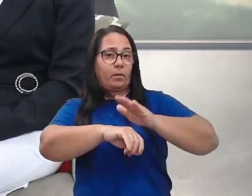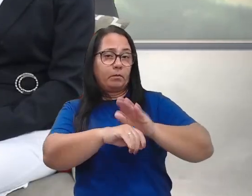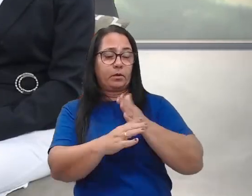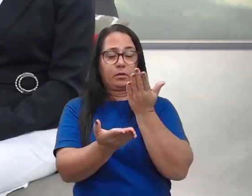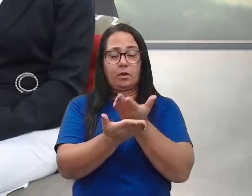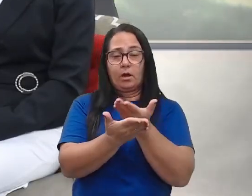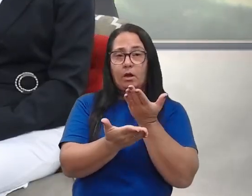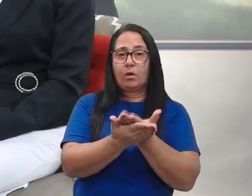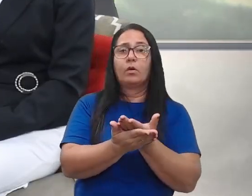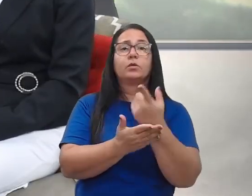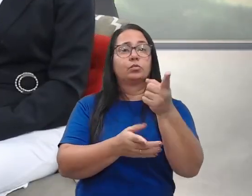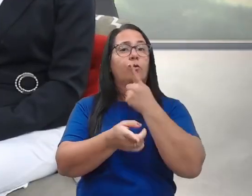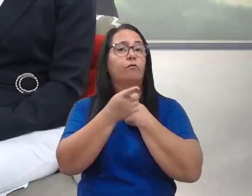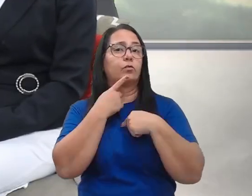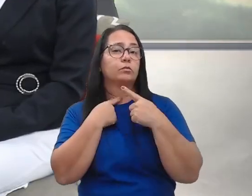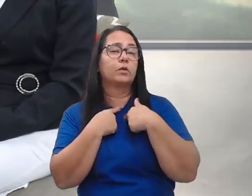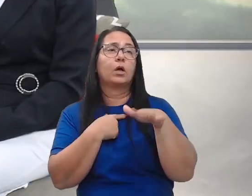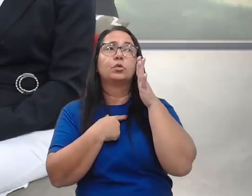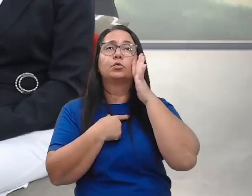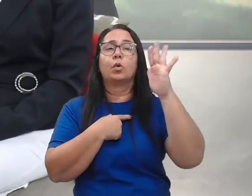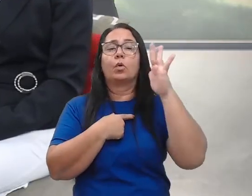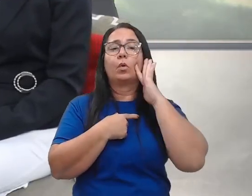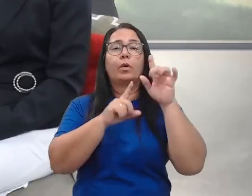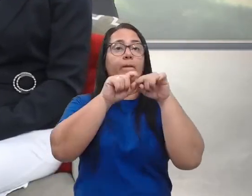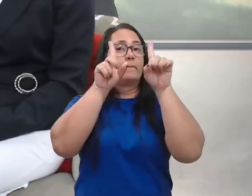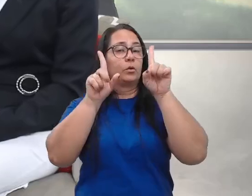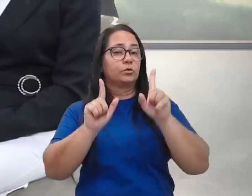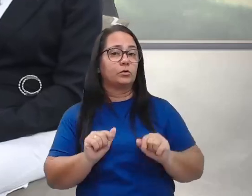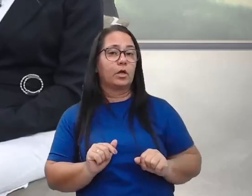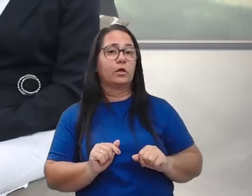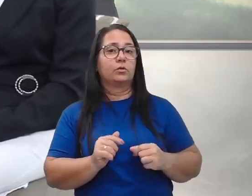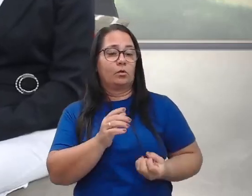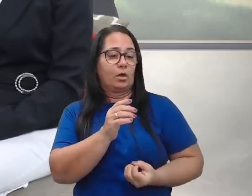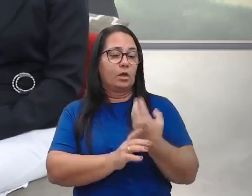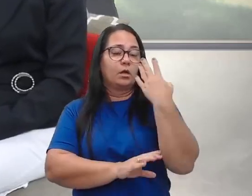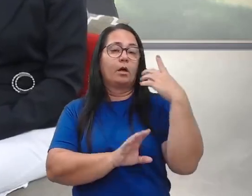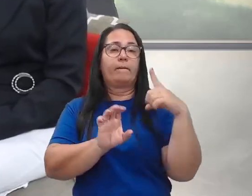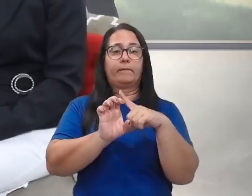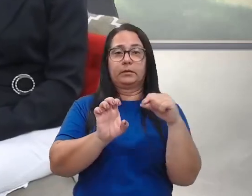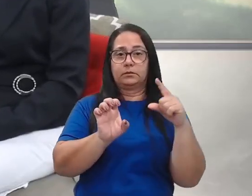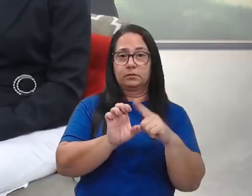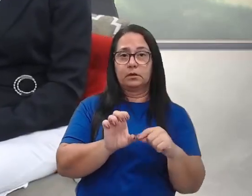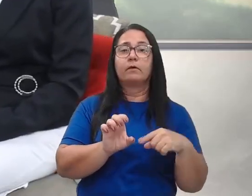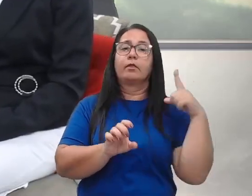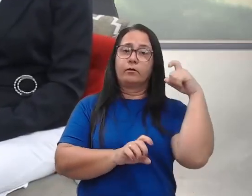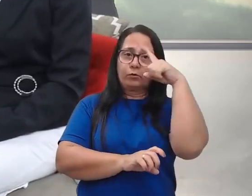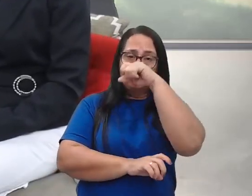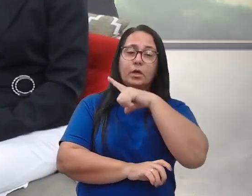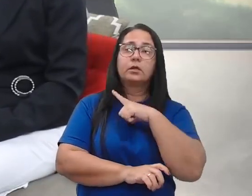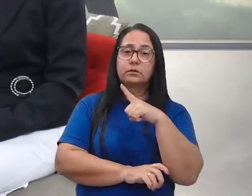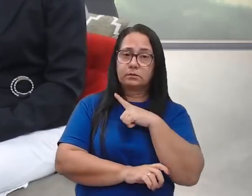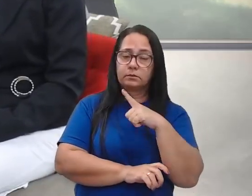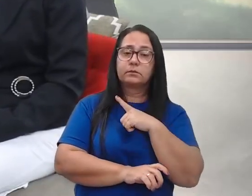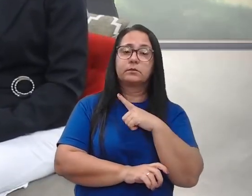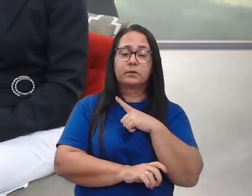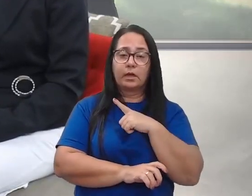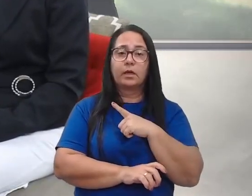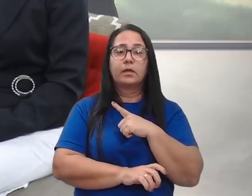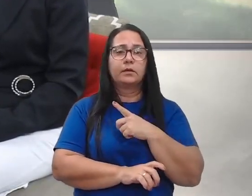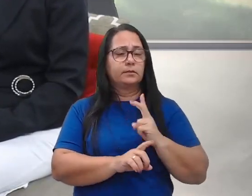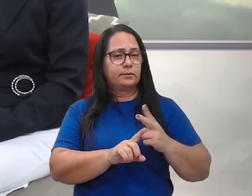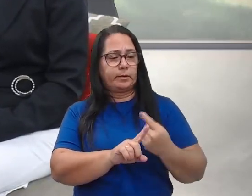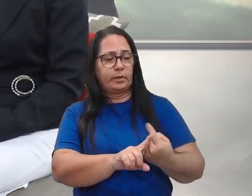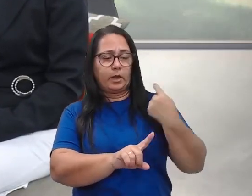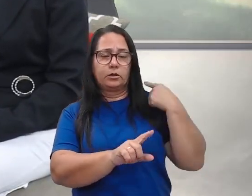seus sonhos, nos seus projetos de empreender. As dificuldades vão surgir, né? Estiveram presentes na pandemia, vão estar